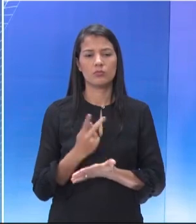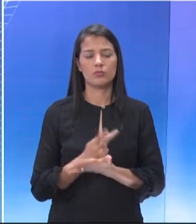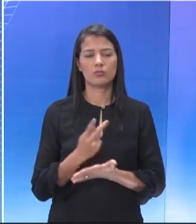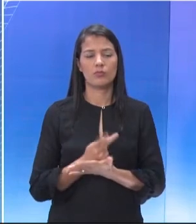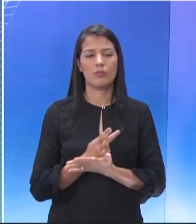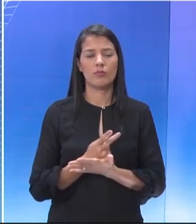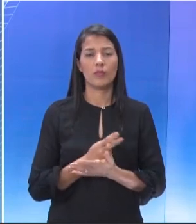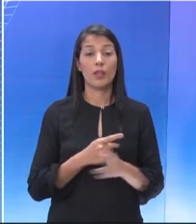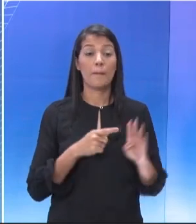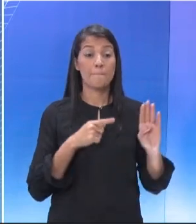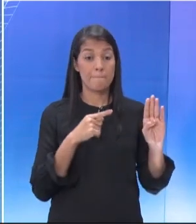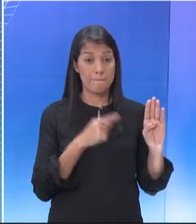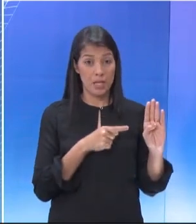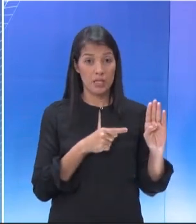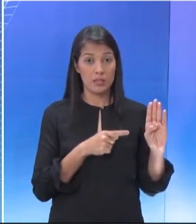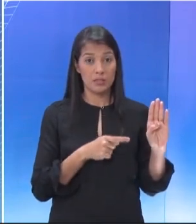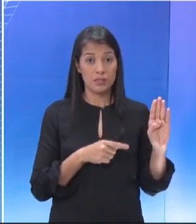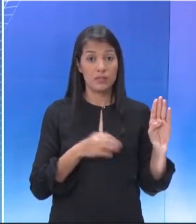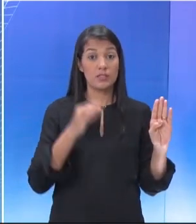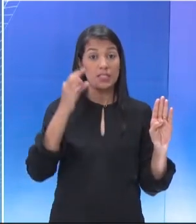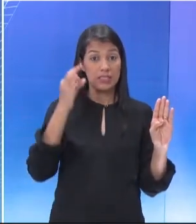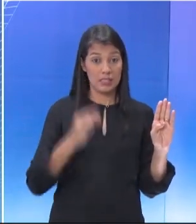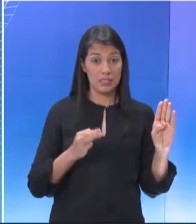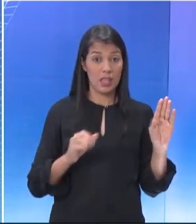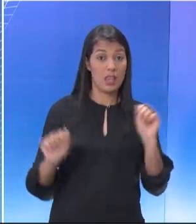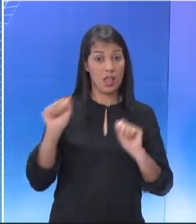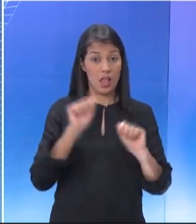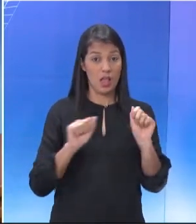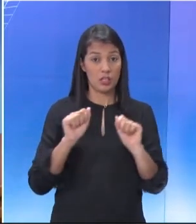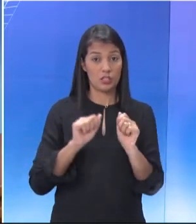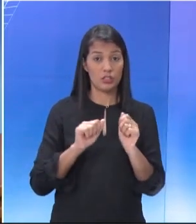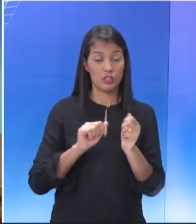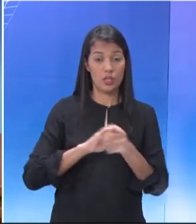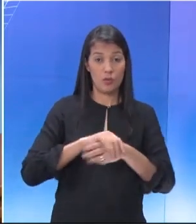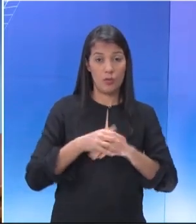com a alternativa B, agir como detergentes.